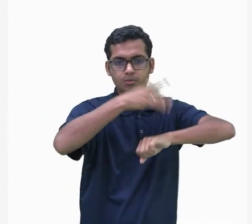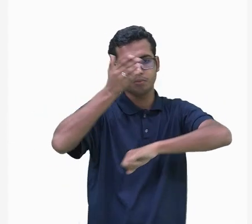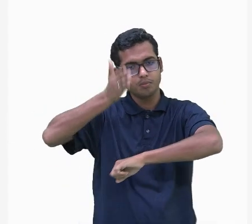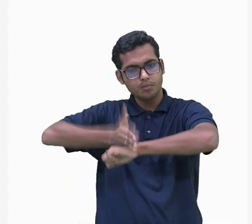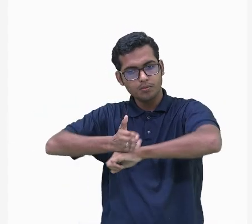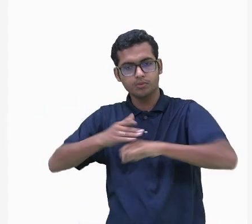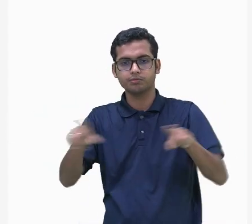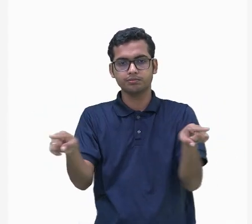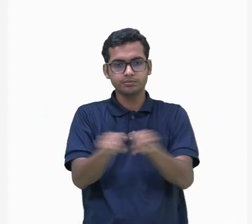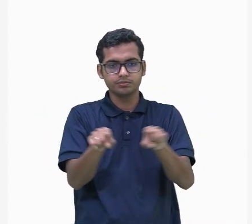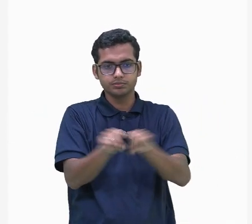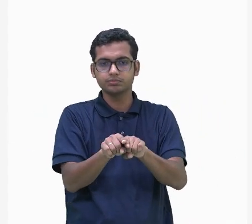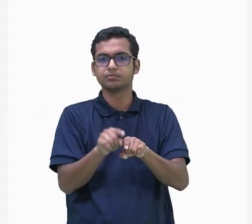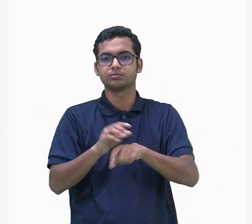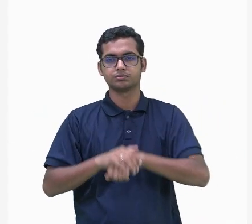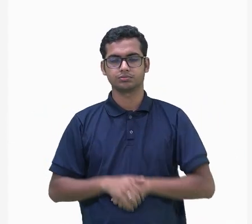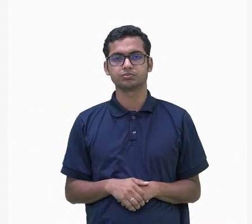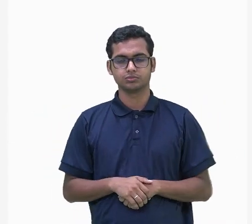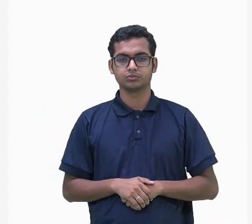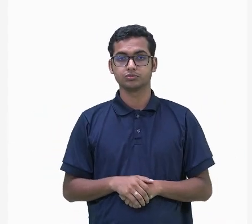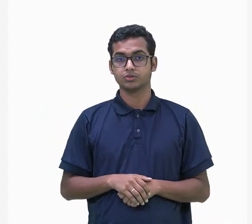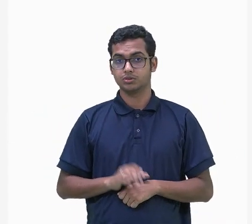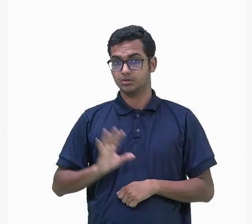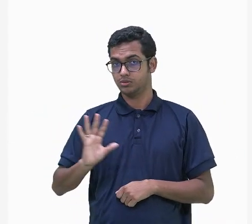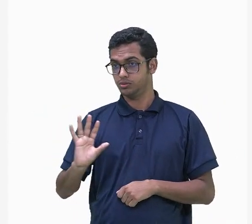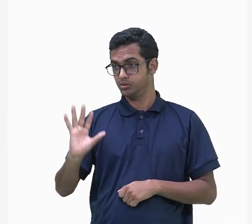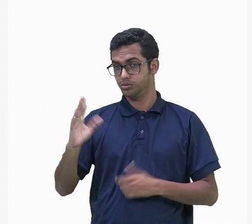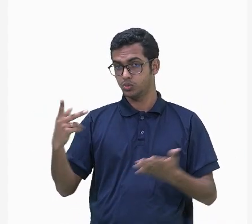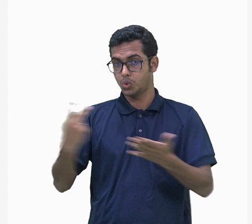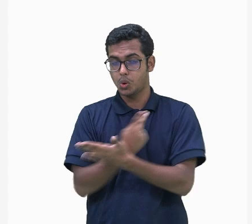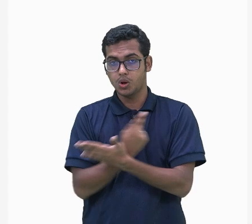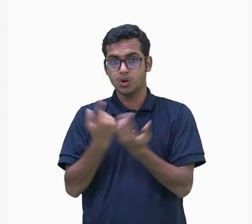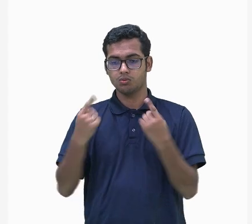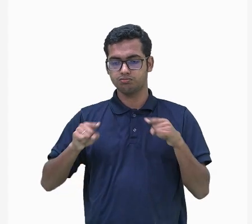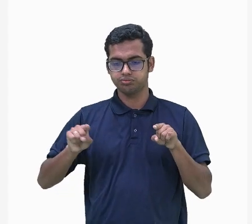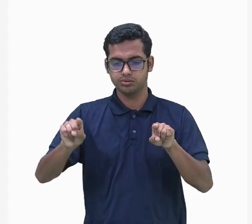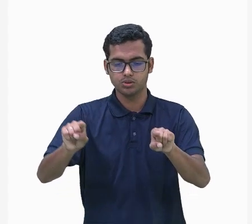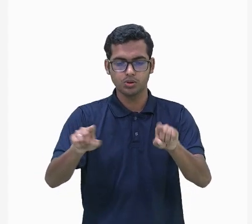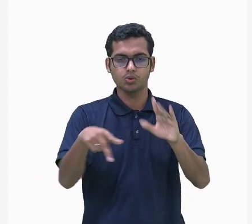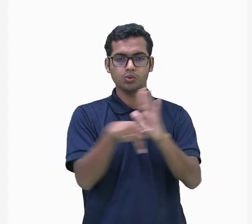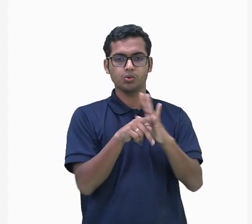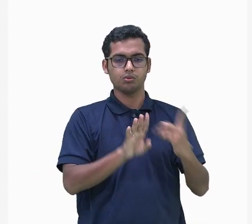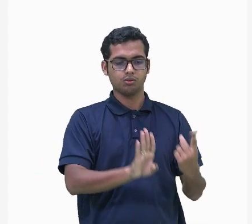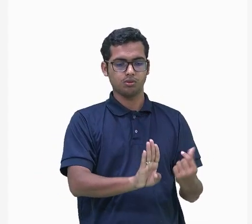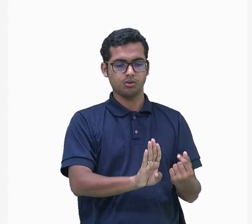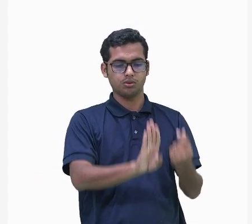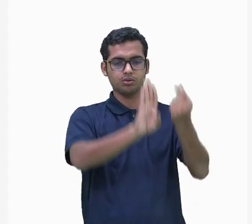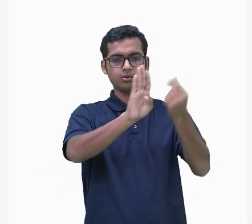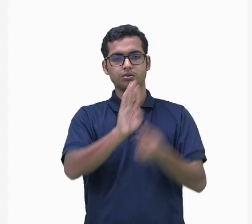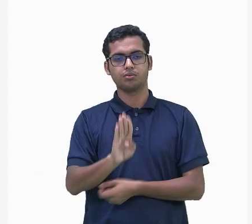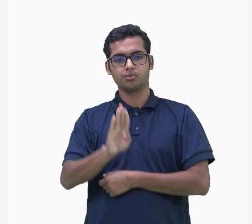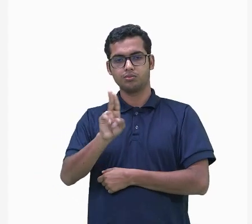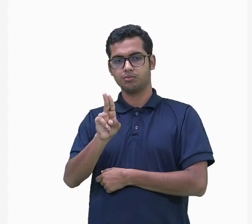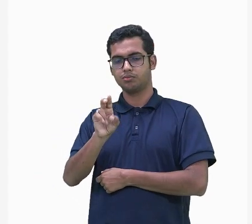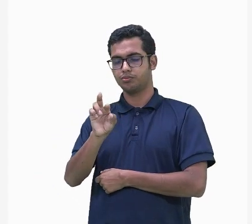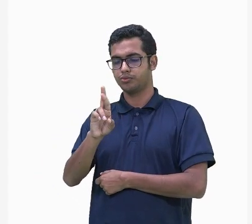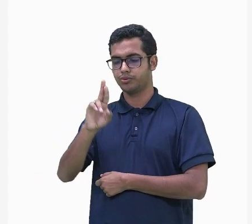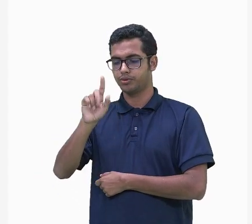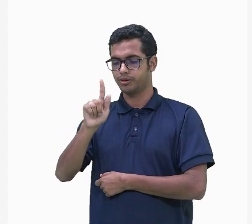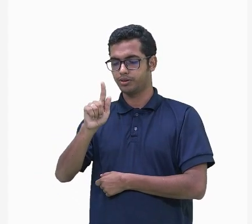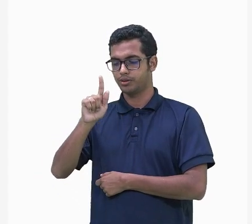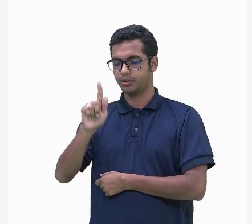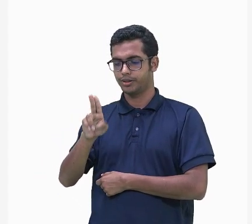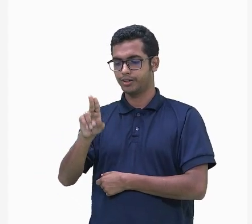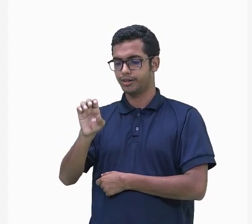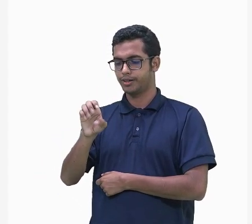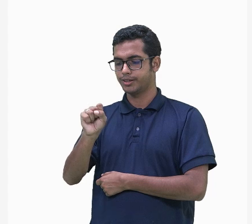ao enriquecimento da burguesia. Então vamos conhecer agora as principais teorias que